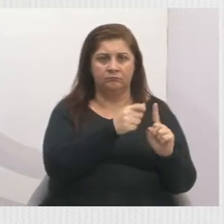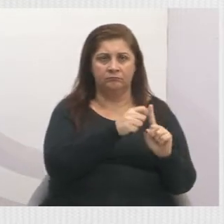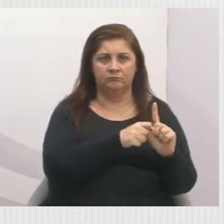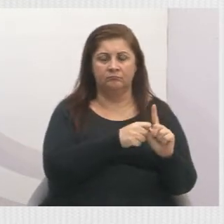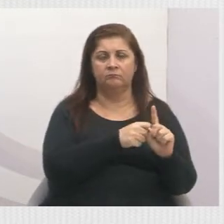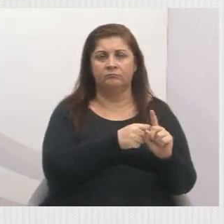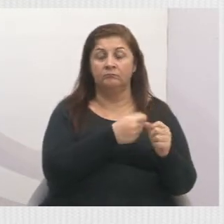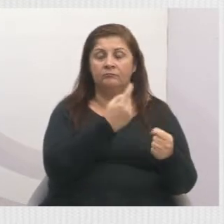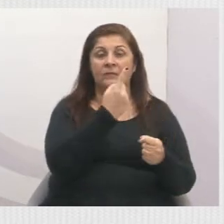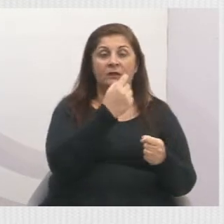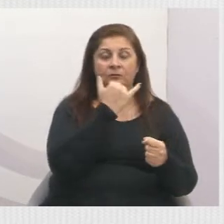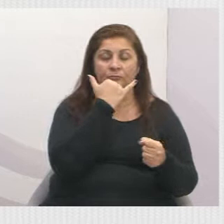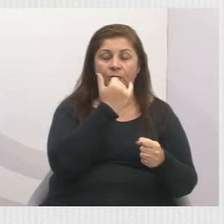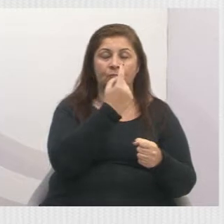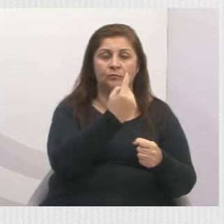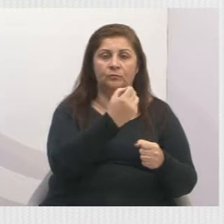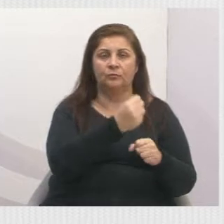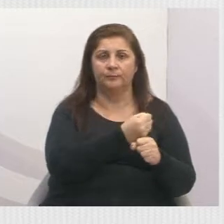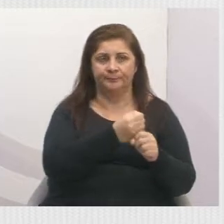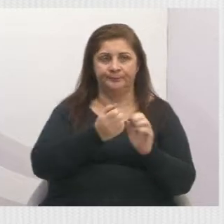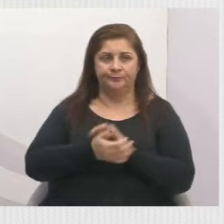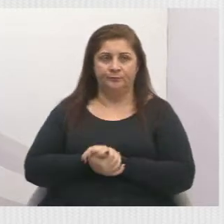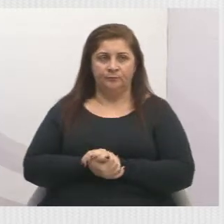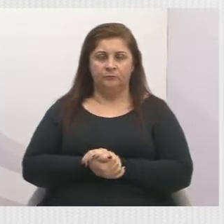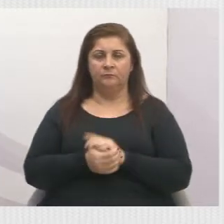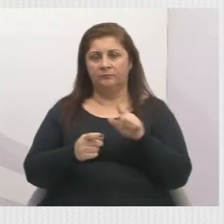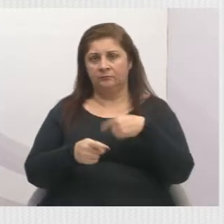aplica-se a tabela do regime geral.